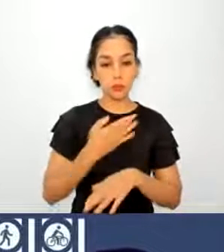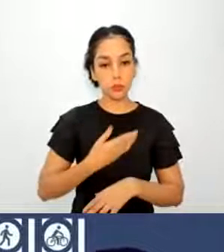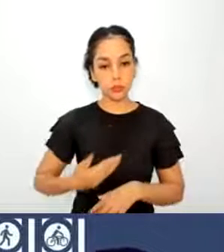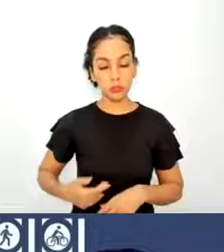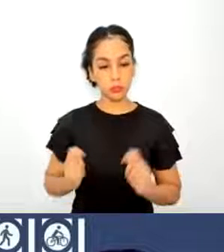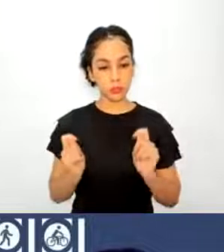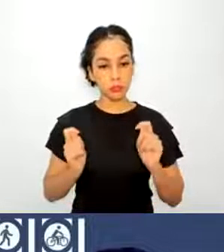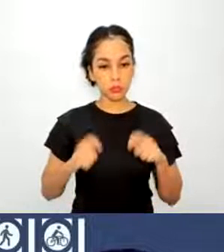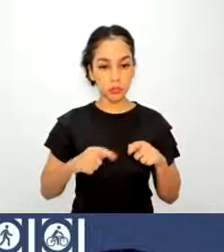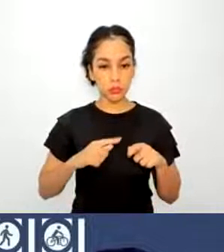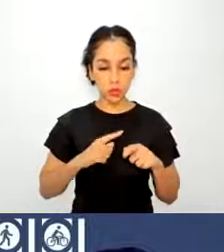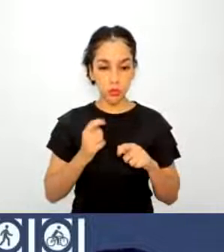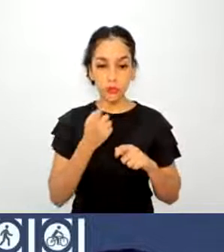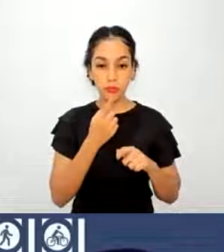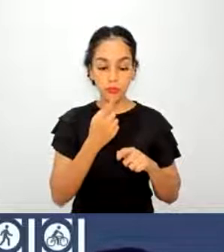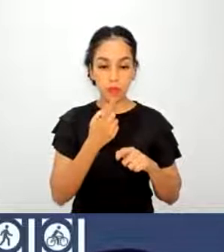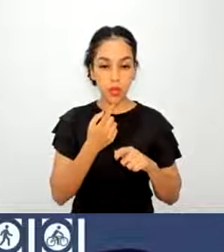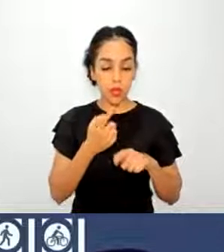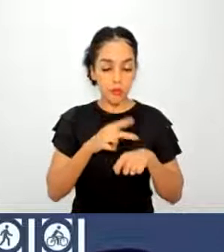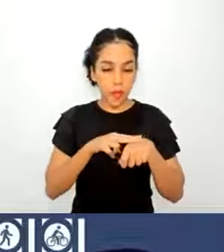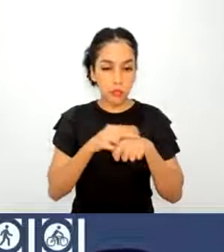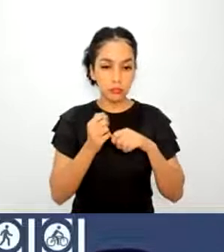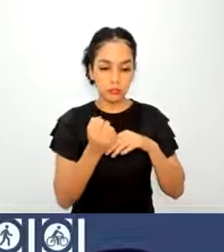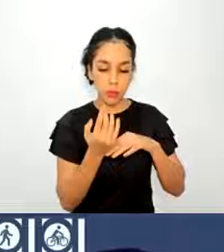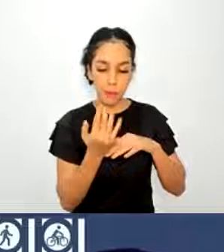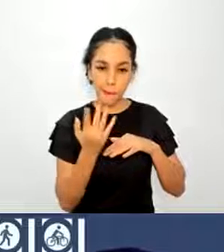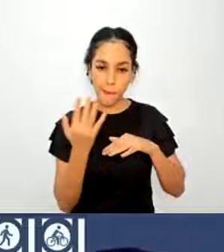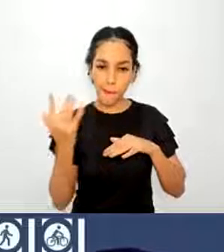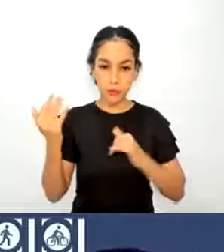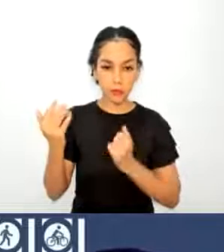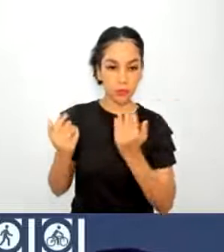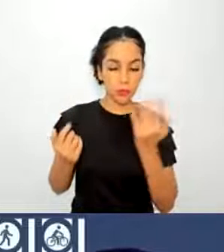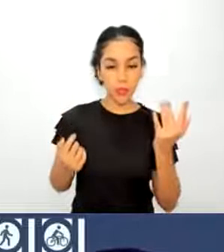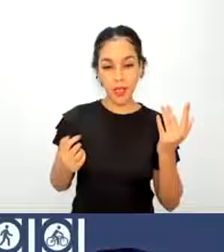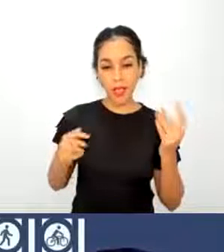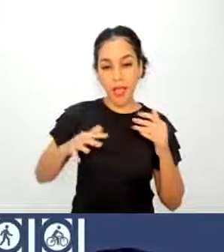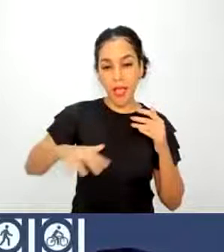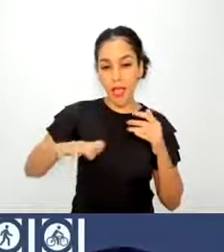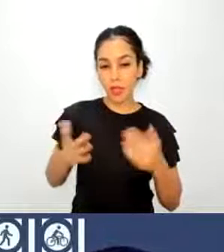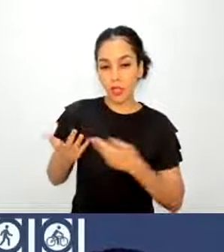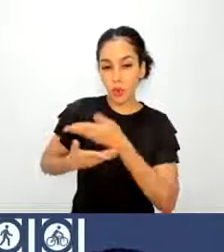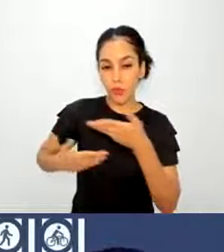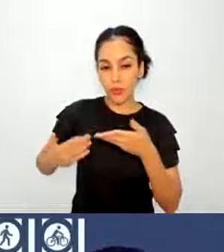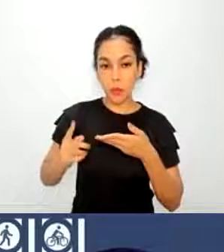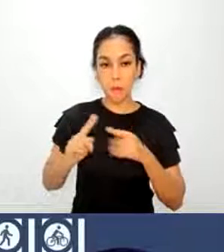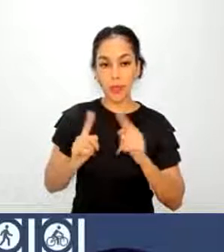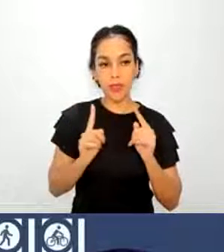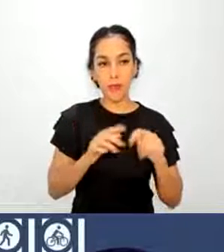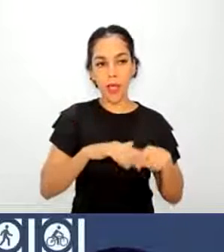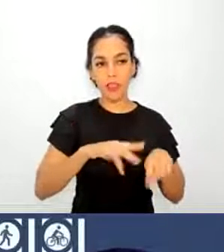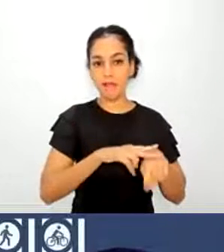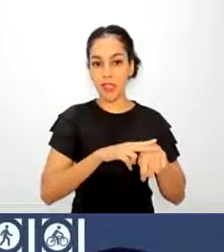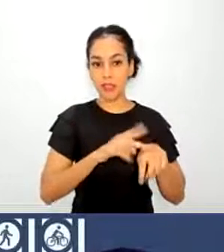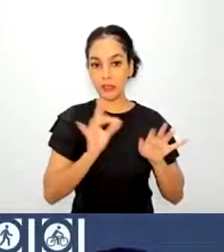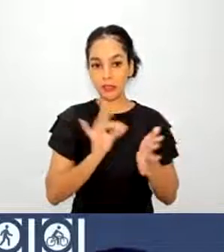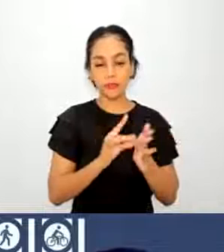pudessem trazer o verde para a cidade, criar essas áreas de convívio, mas não necessariamente criar áreas verdes, né? Eu acho que essa é a diferença, porque